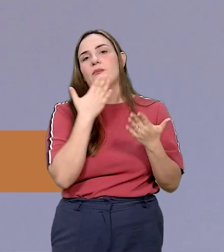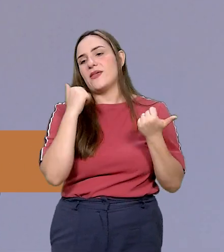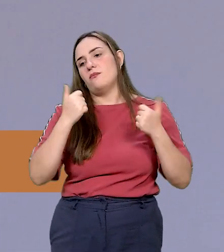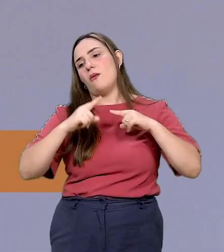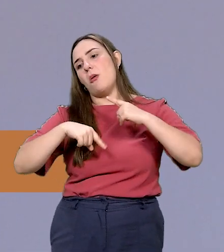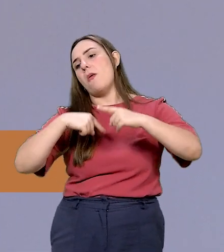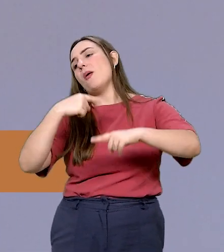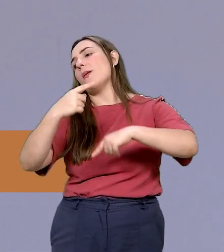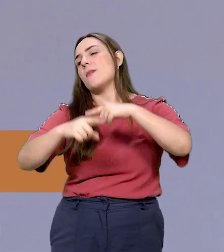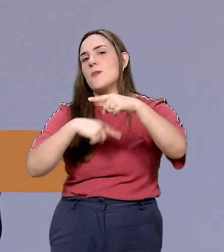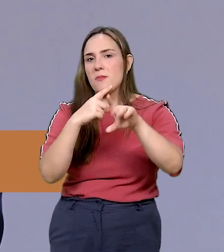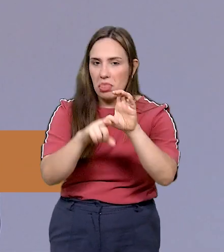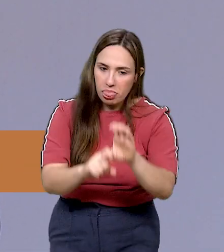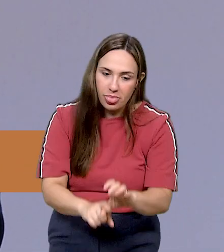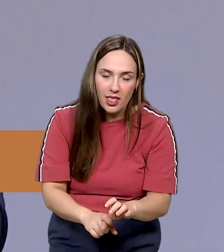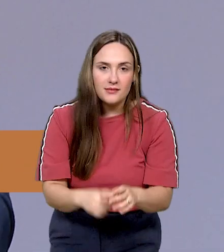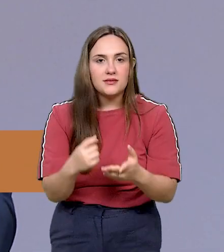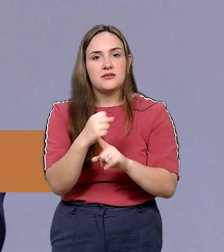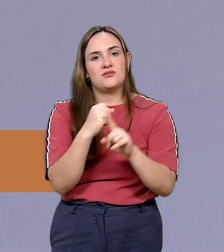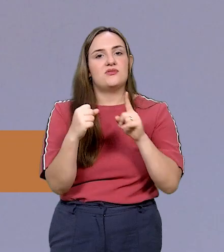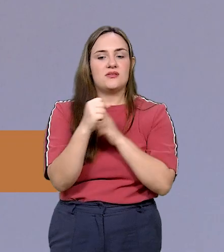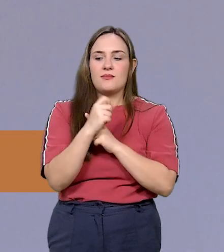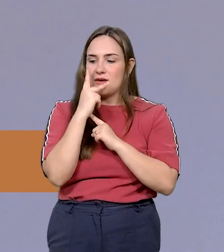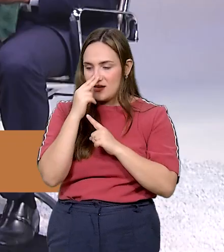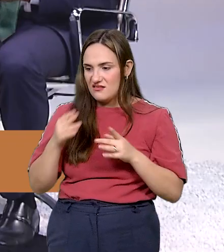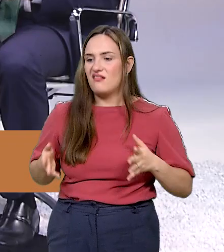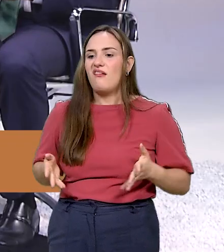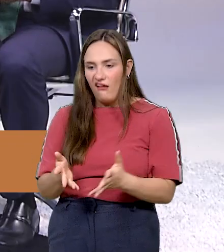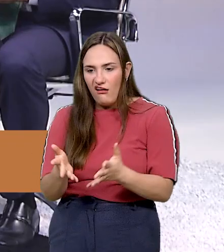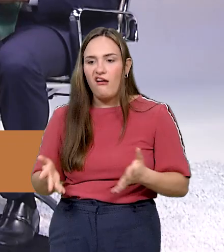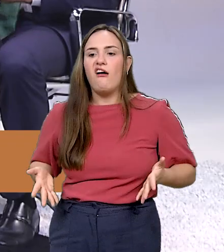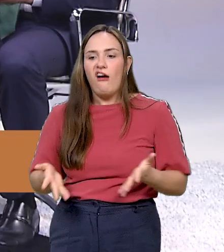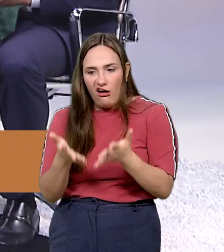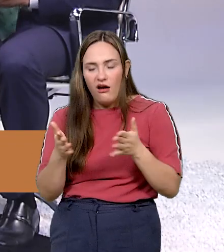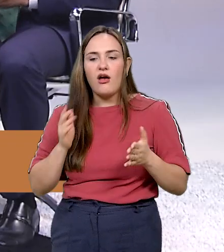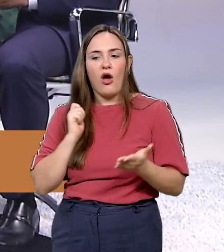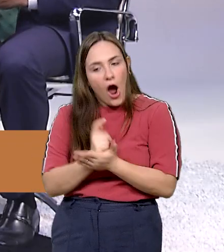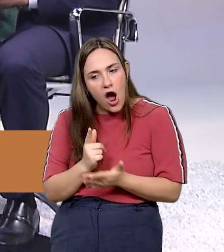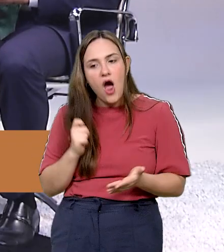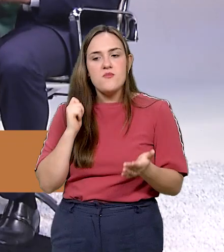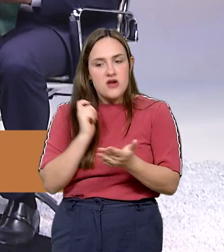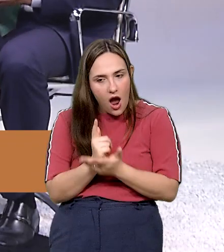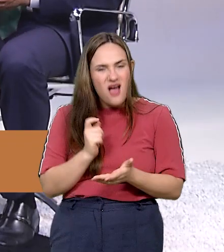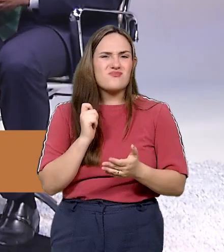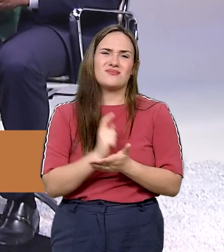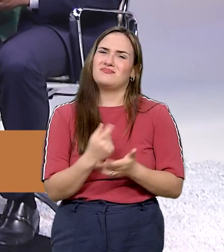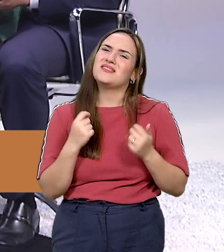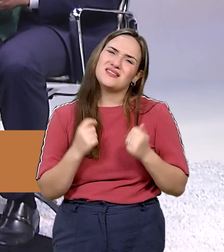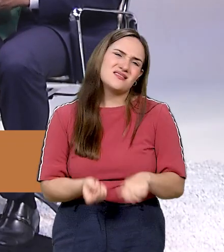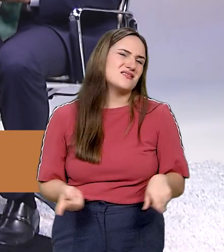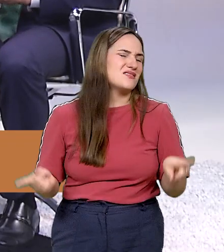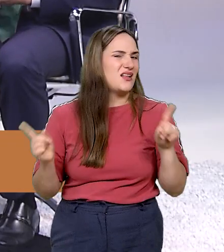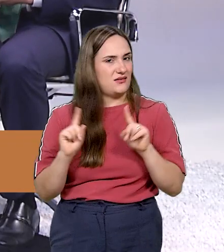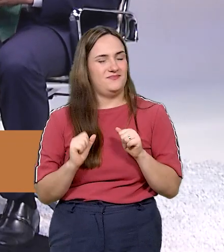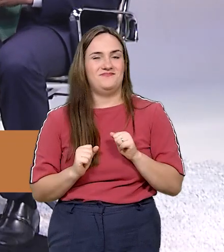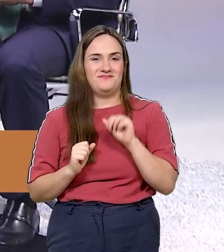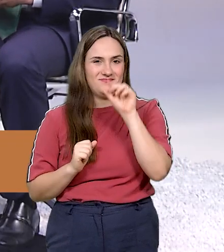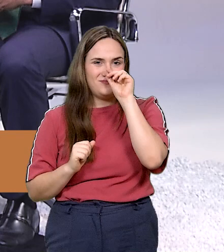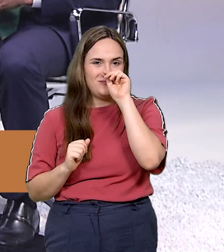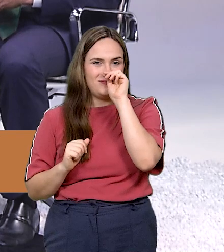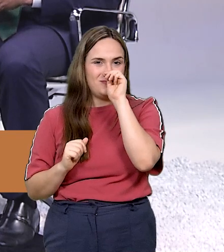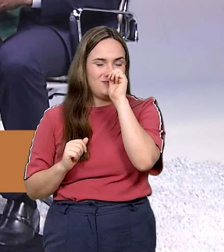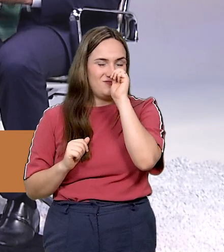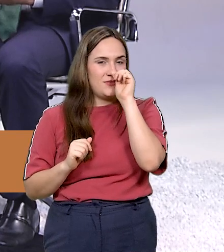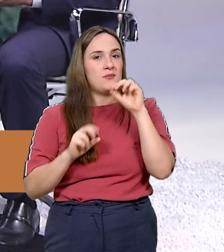entrando numa bola de neve. Então, a sociedade acaba estimulando um consumo desenfreado, sem necessidade, e aí